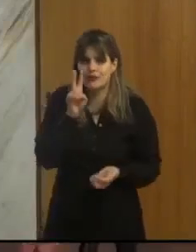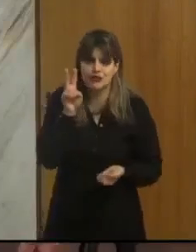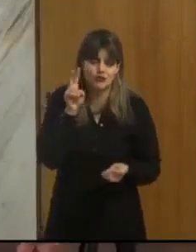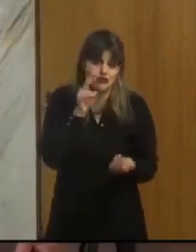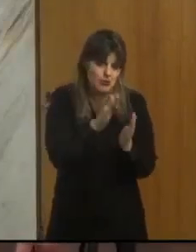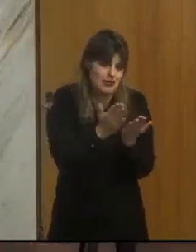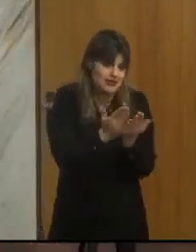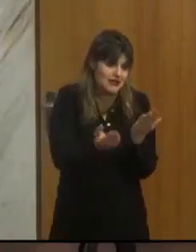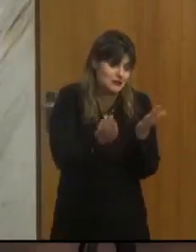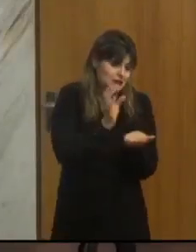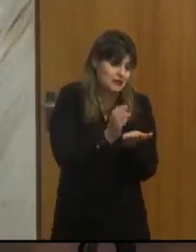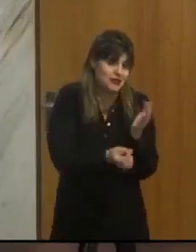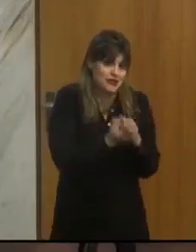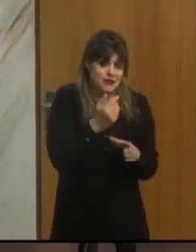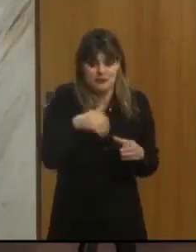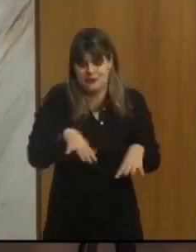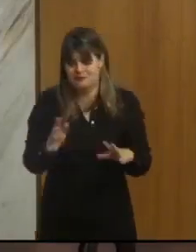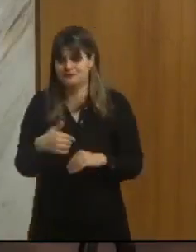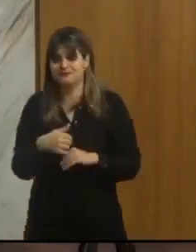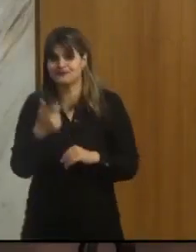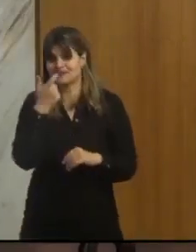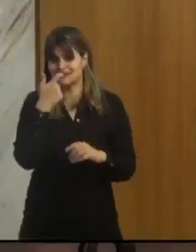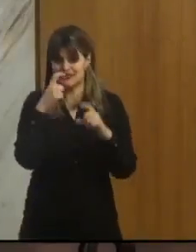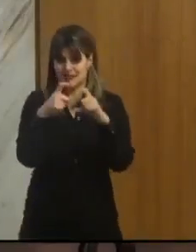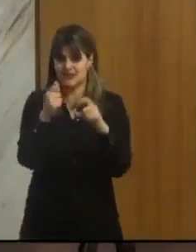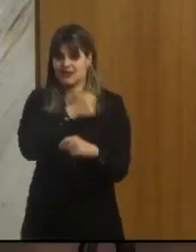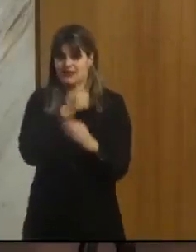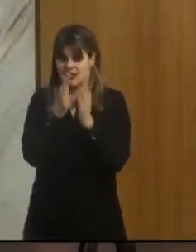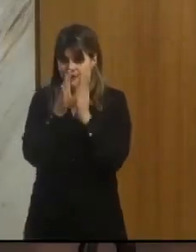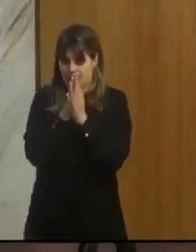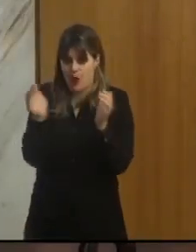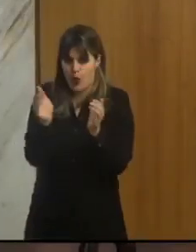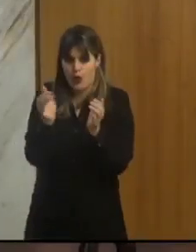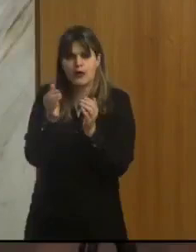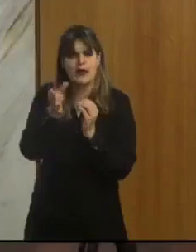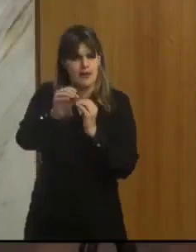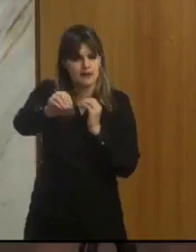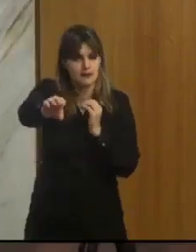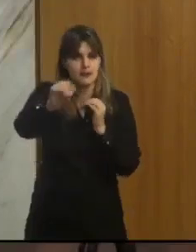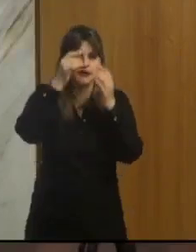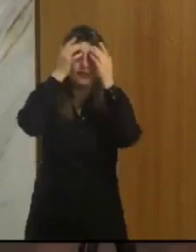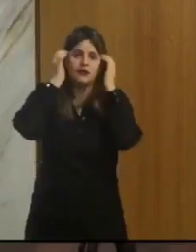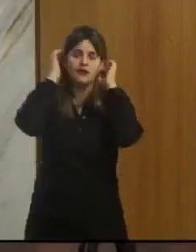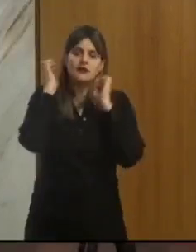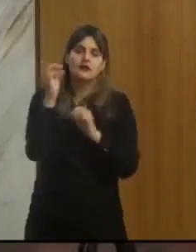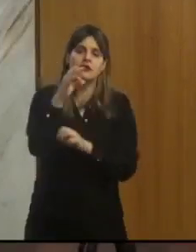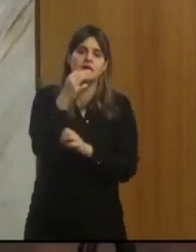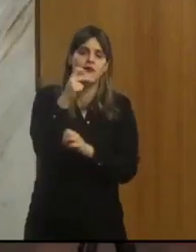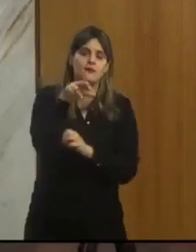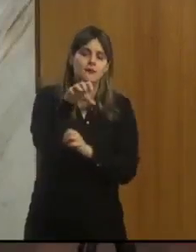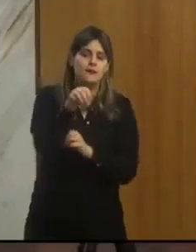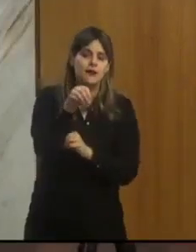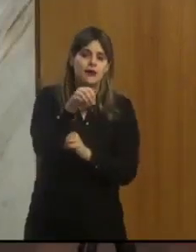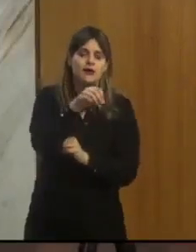do catálogo, mas pronto. Estes azulejos estão na Capela de São Mateus e existiam outros no pano da altar da Capela